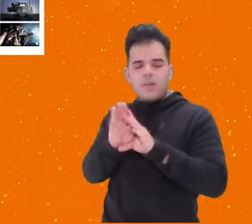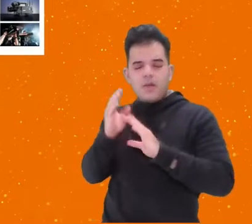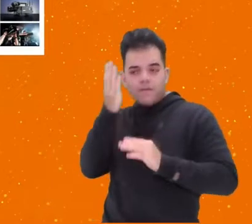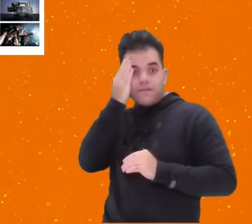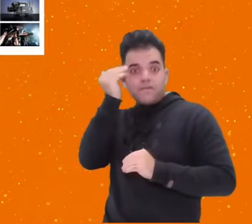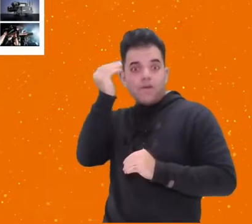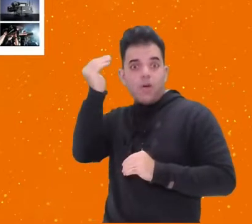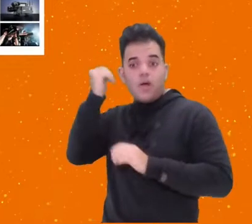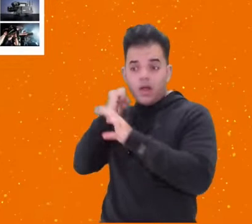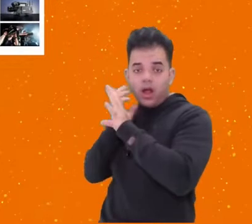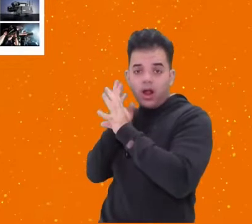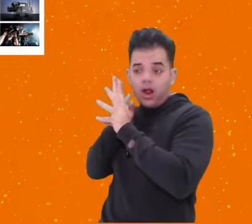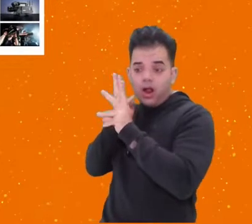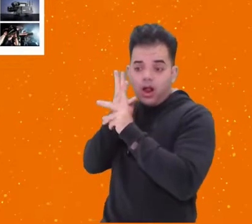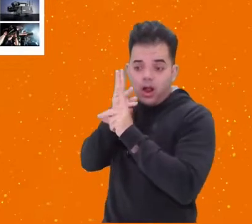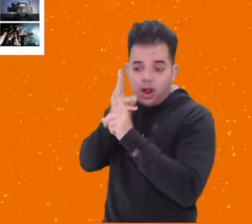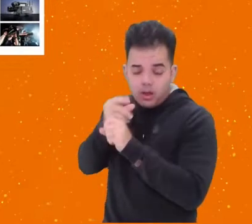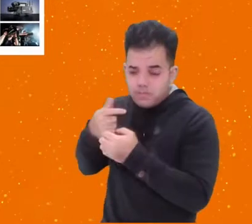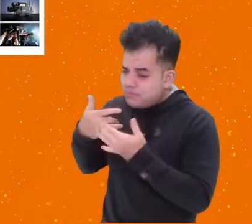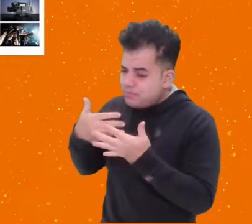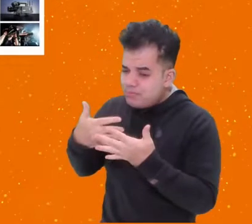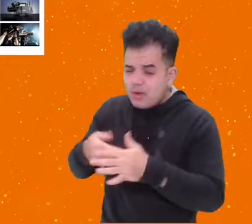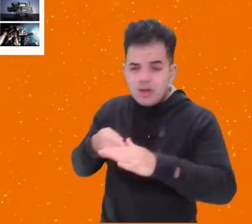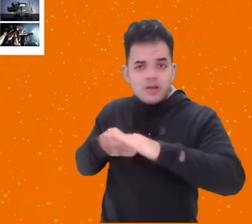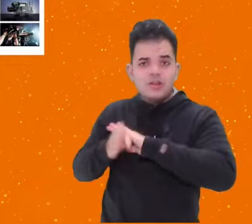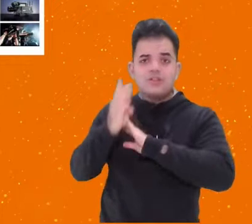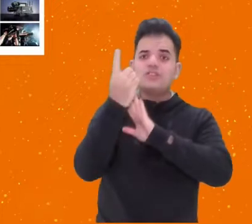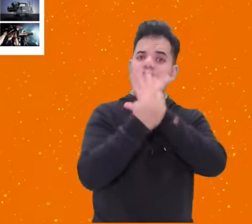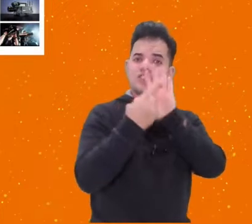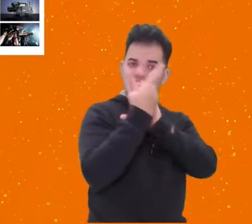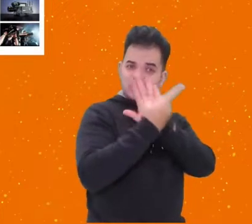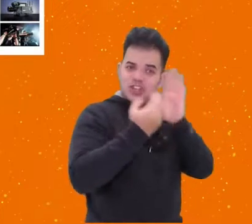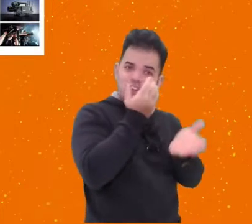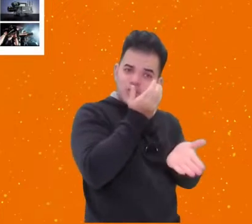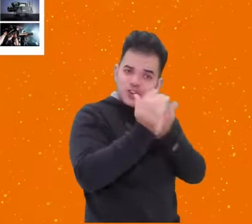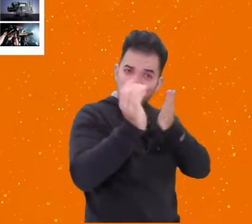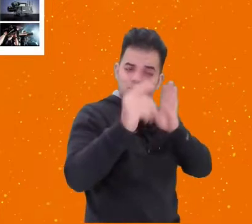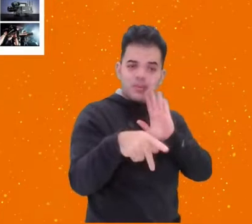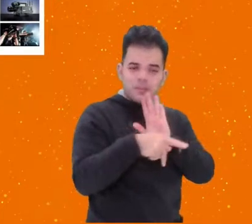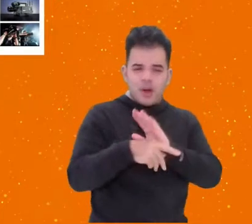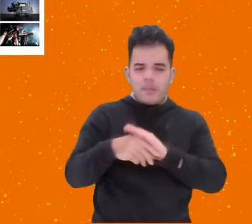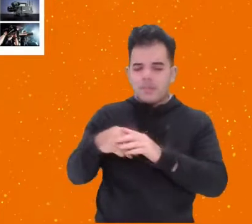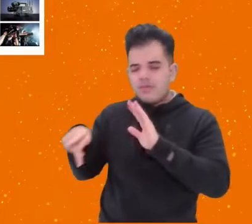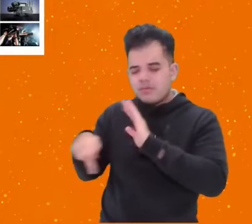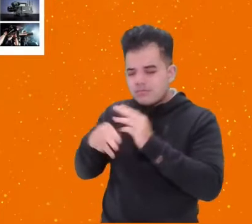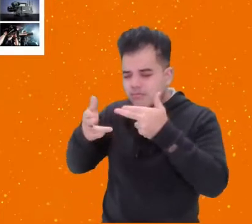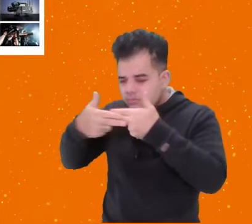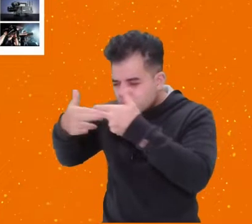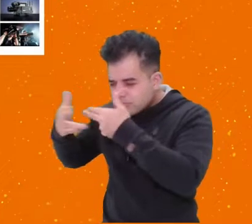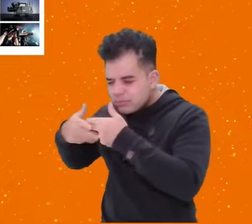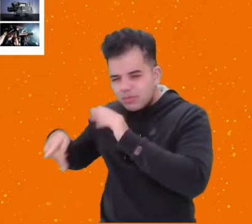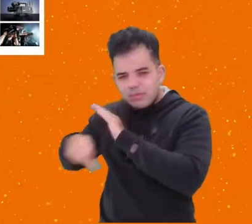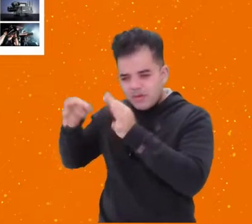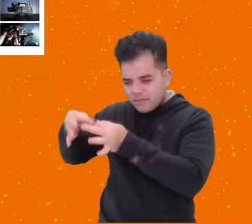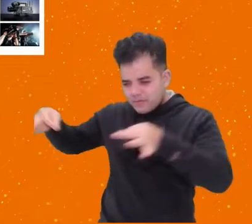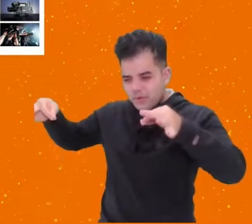durante, desde a entrada no mundo digital, né? A Arri saindo da película, entrando no mundo digital.